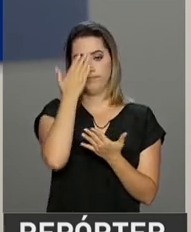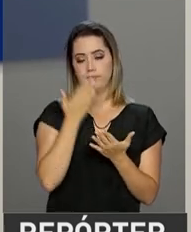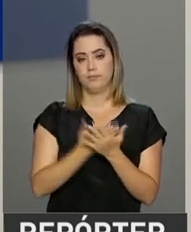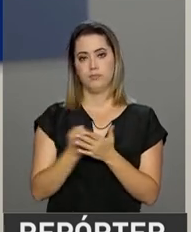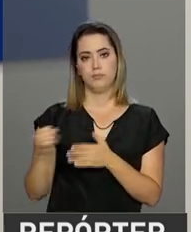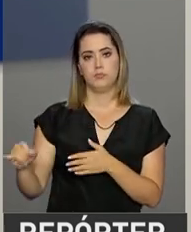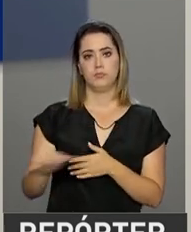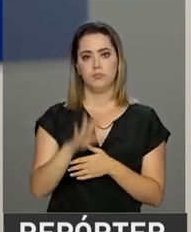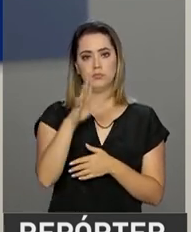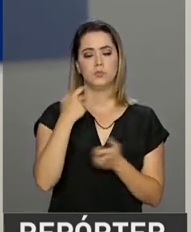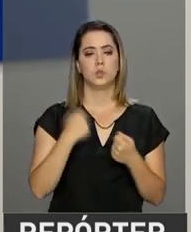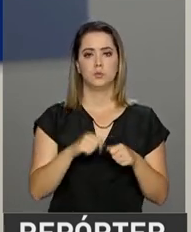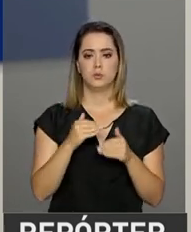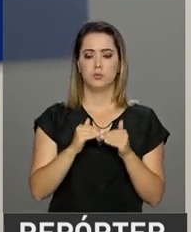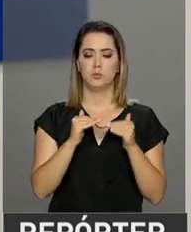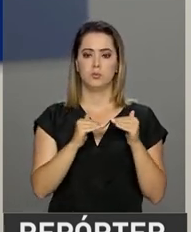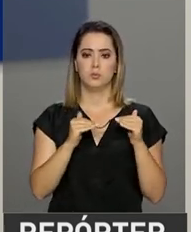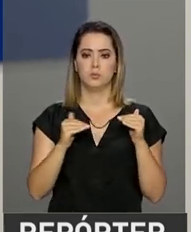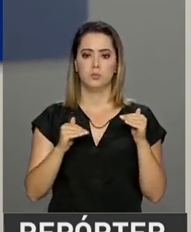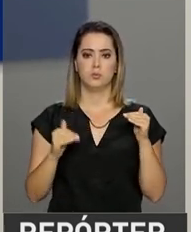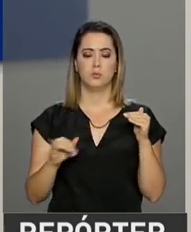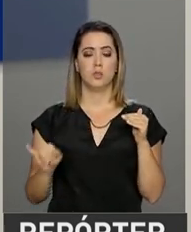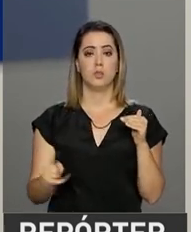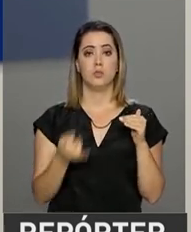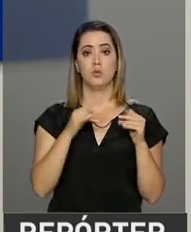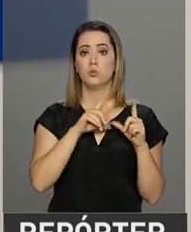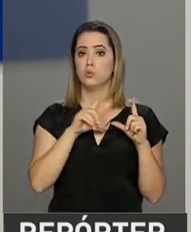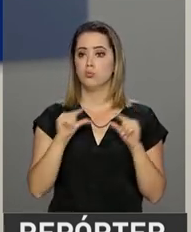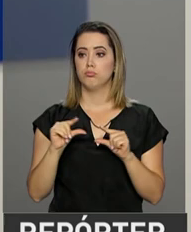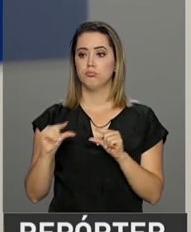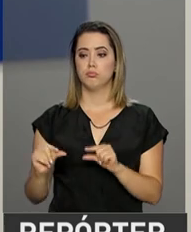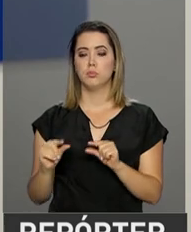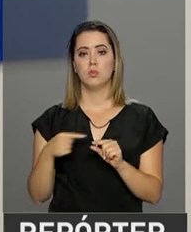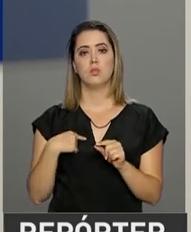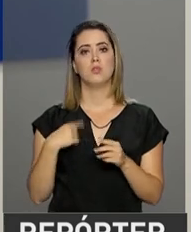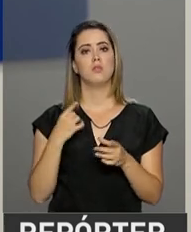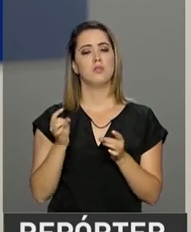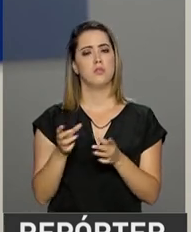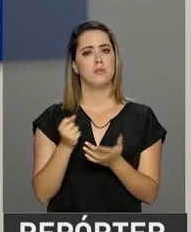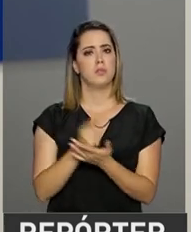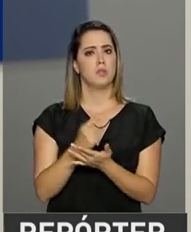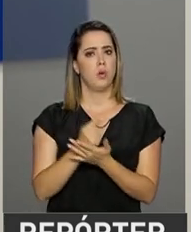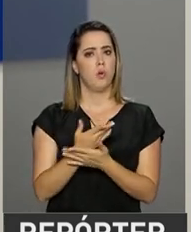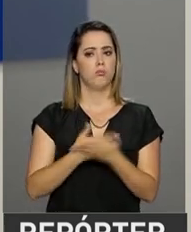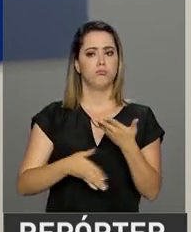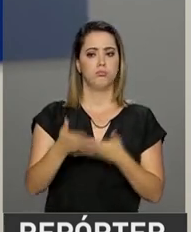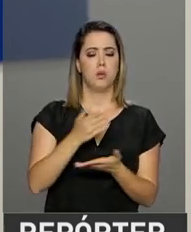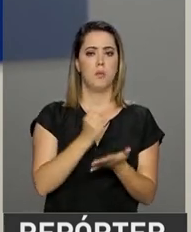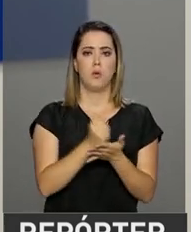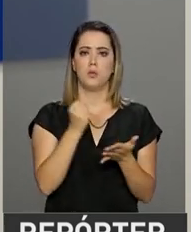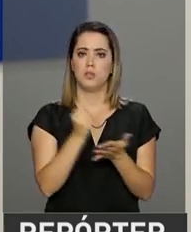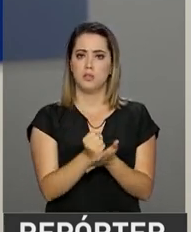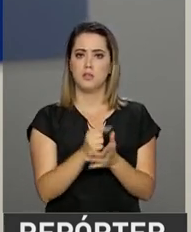inflação deve continuar baixa, as taxas de juros vão cair mais e o mercado de trabalho, principalmente por conta